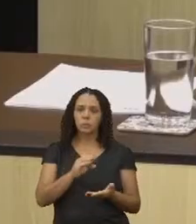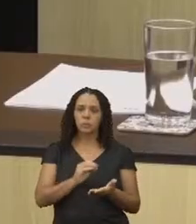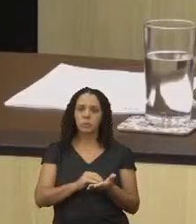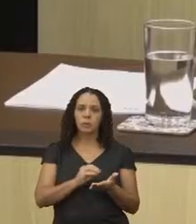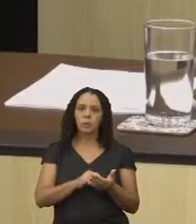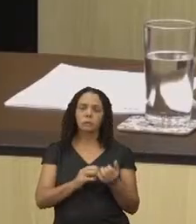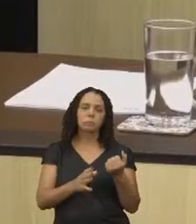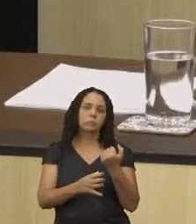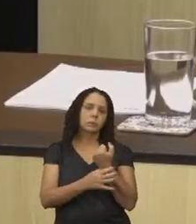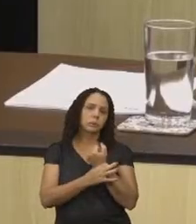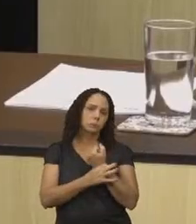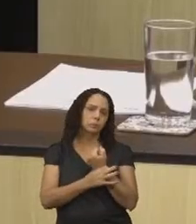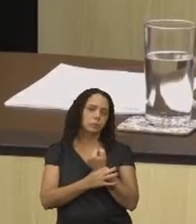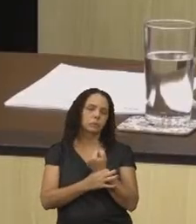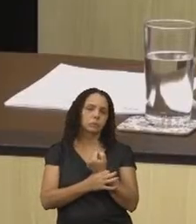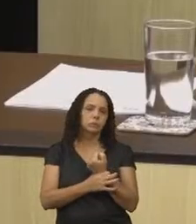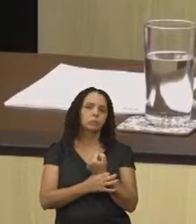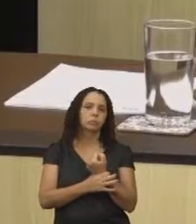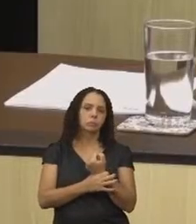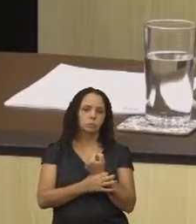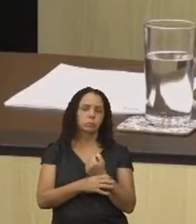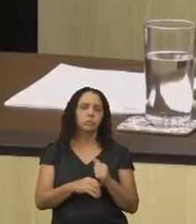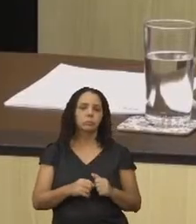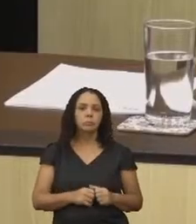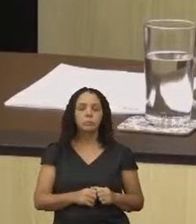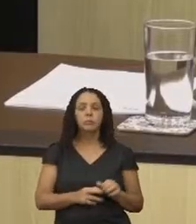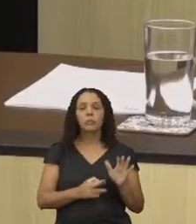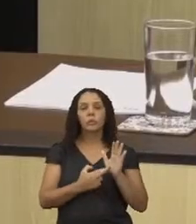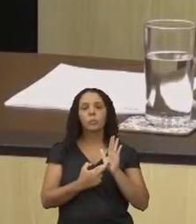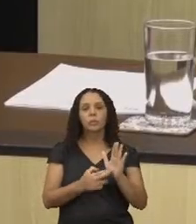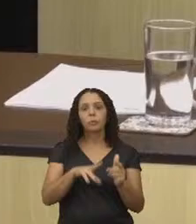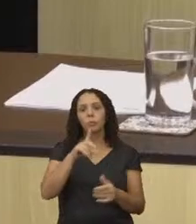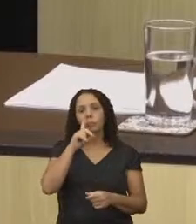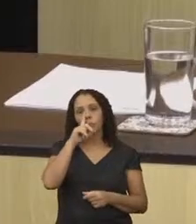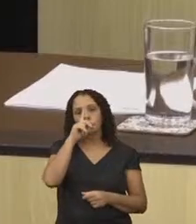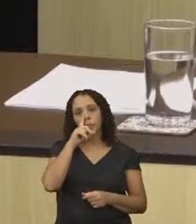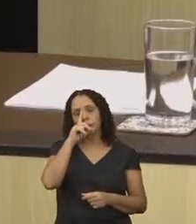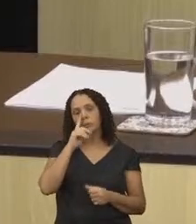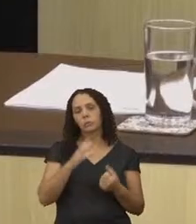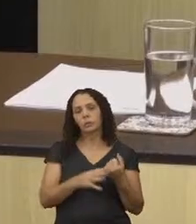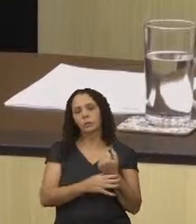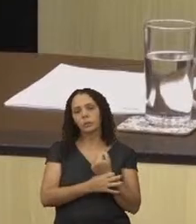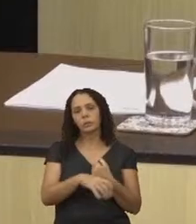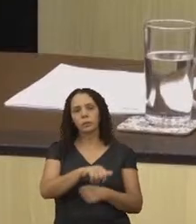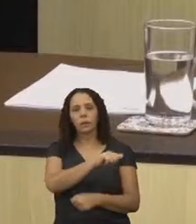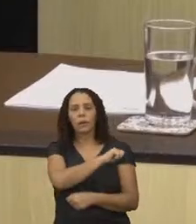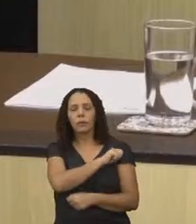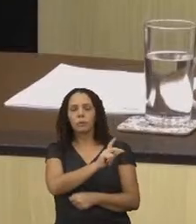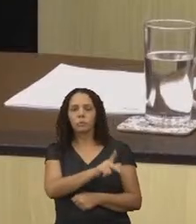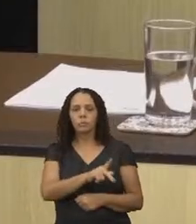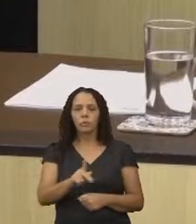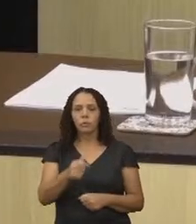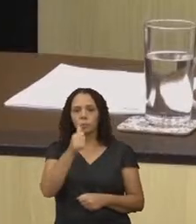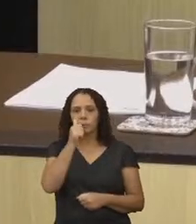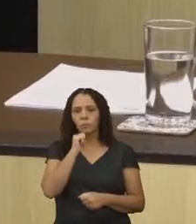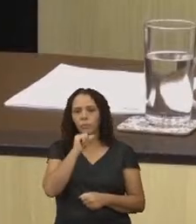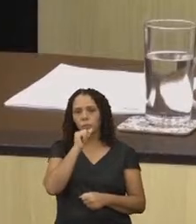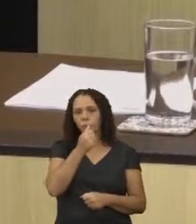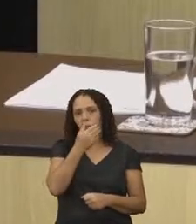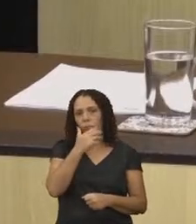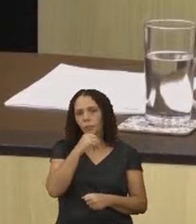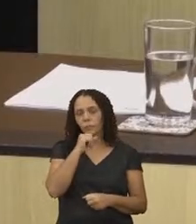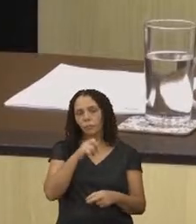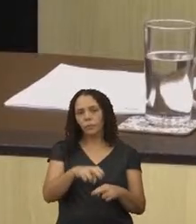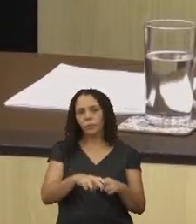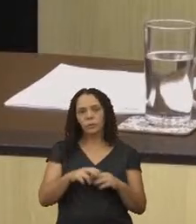na comunidade escolar. A ocorrência, que representa um risco para a segurança dos alunos, professores e pais, tem causado